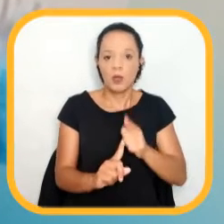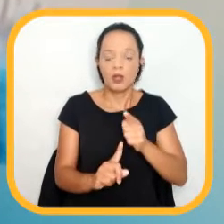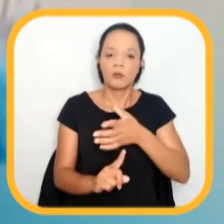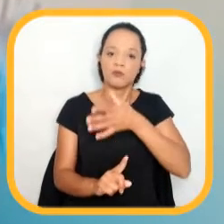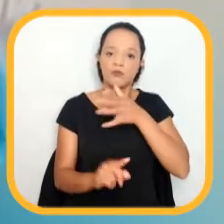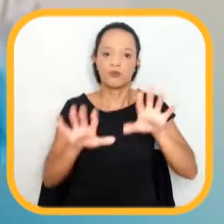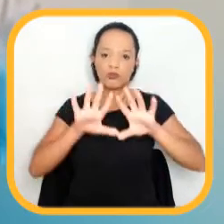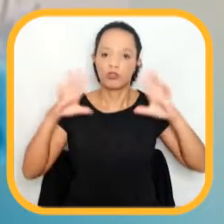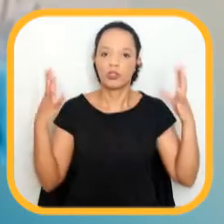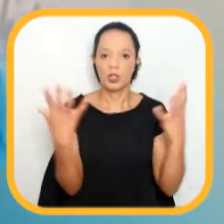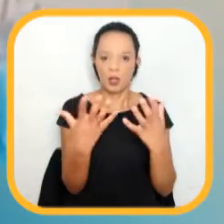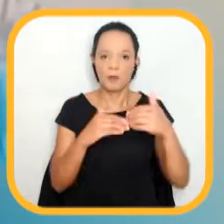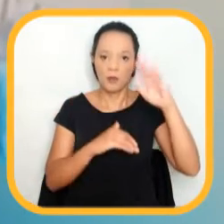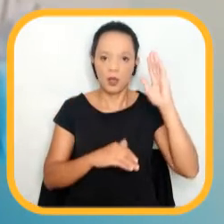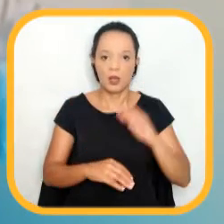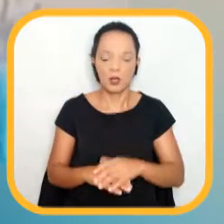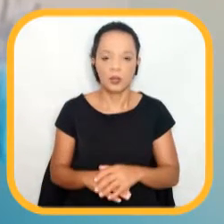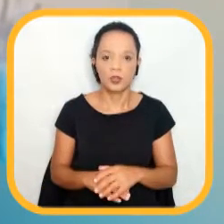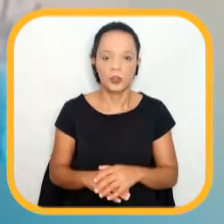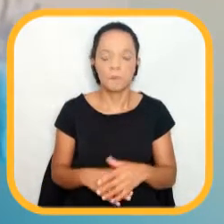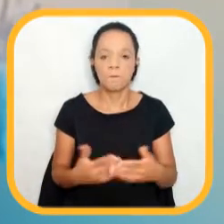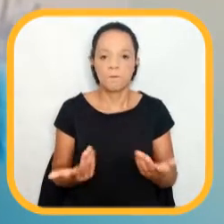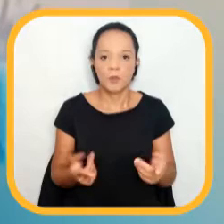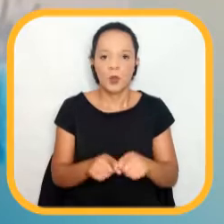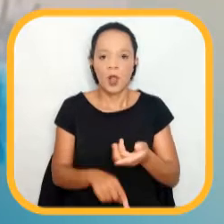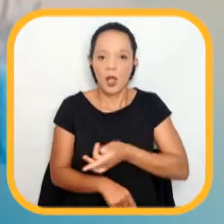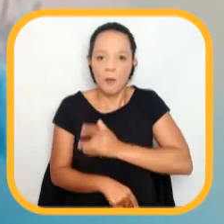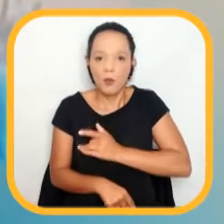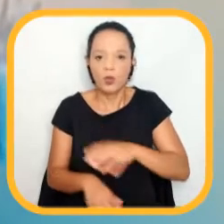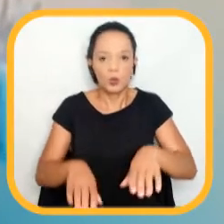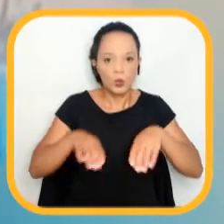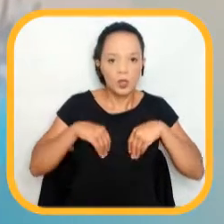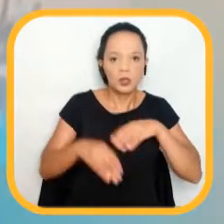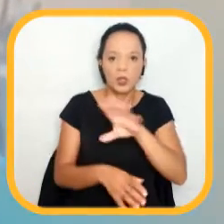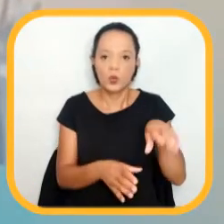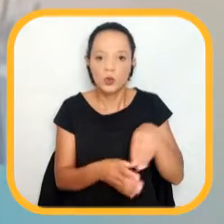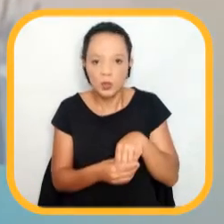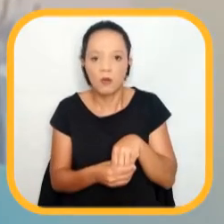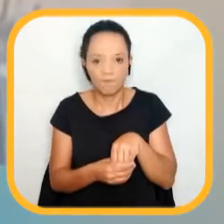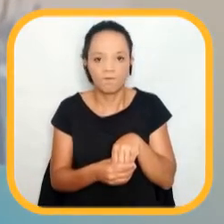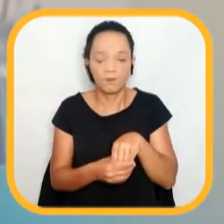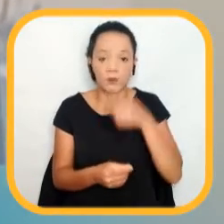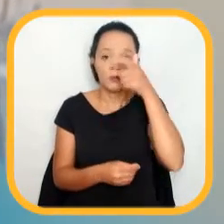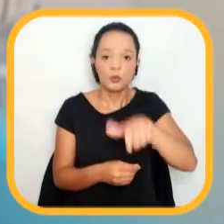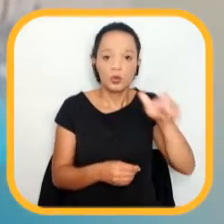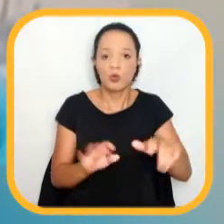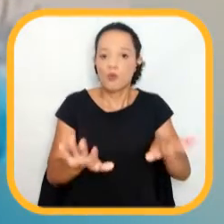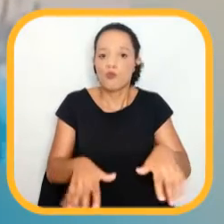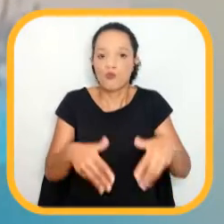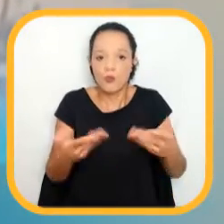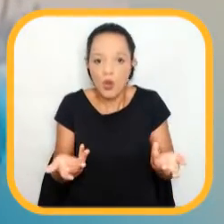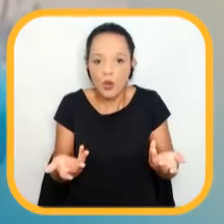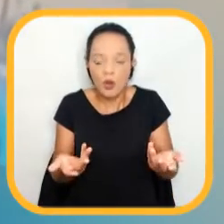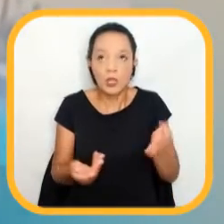mensagem muito mais abrangente do que isso, é uma mensagem de amor, de tolerância, de inclusão, que qualquer